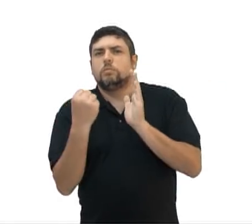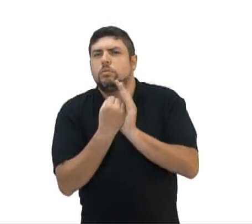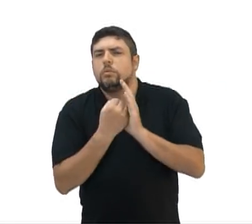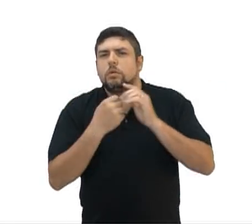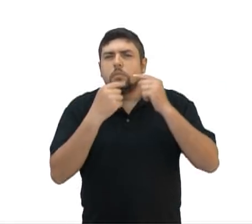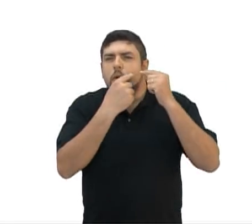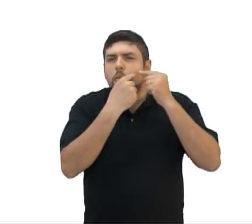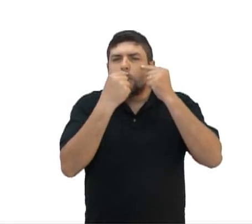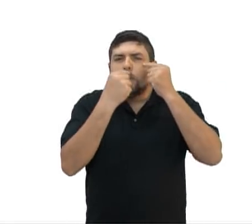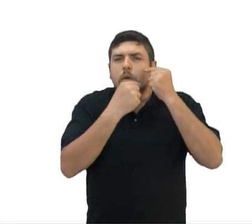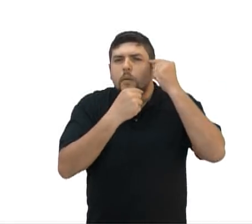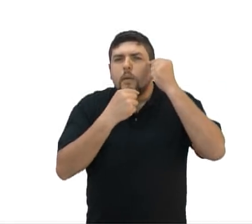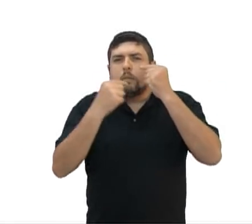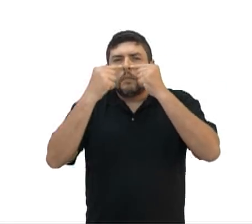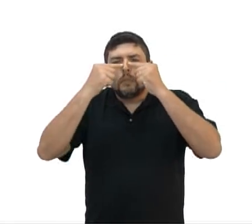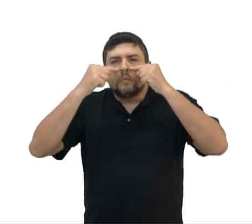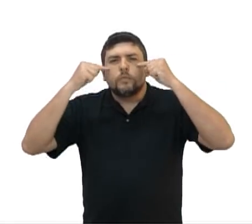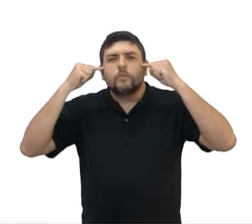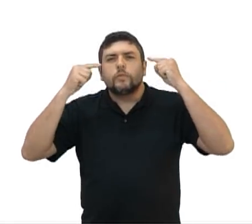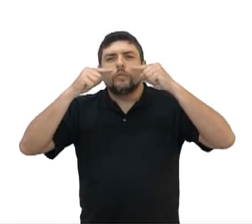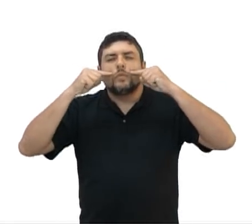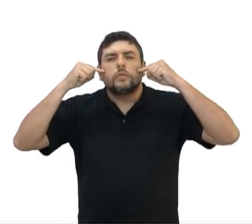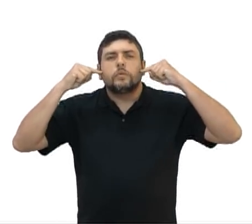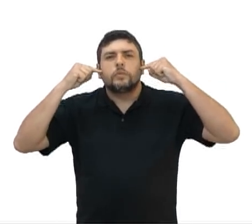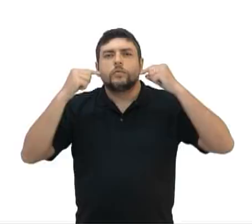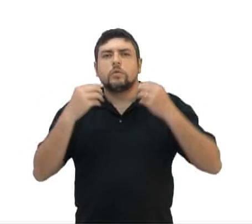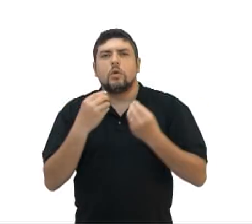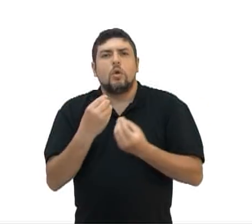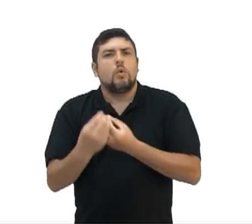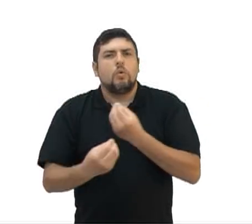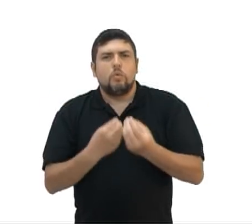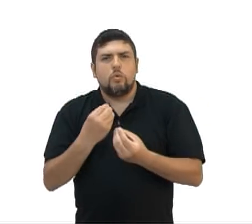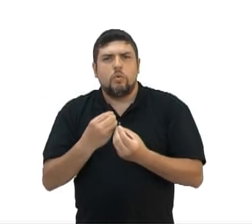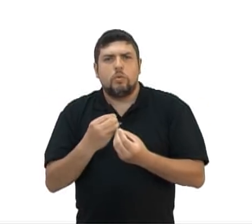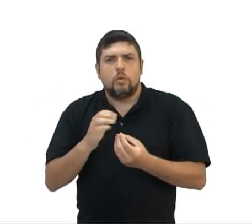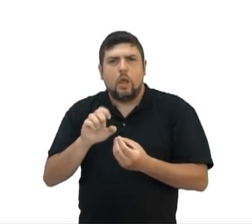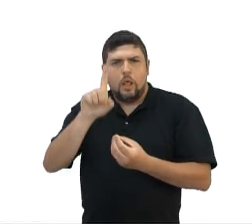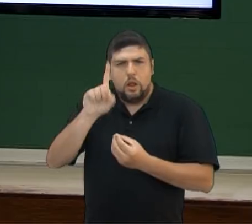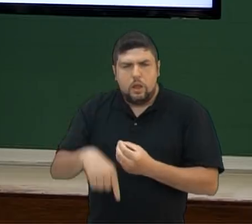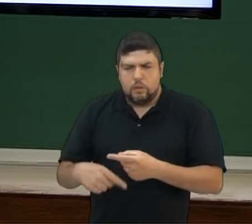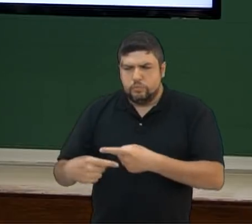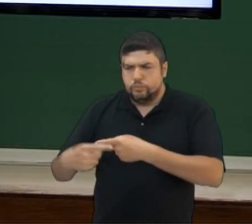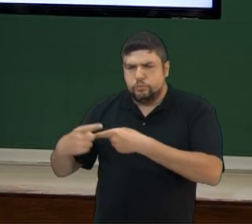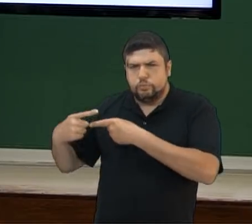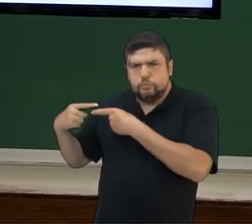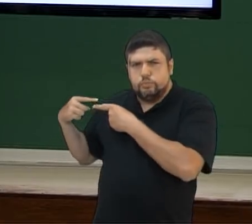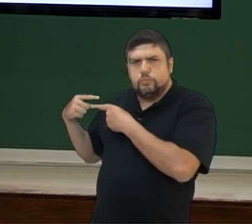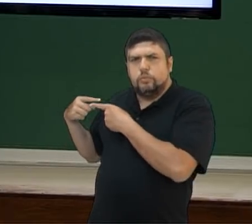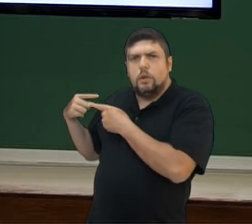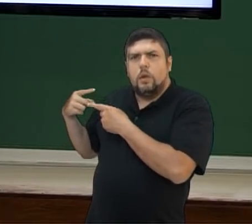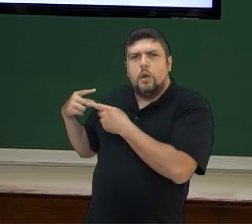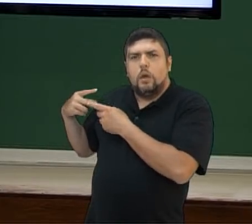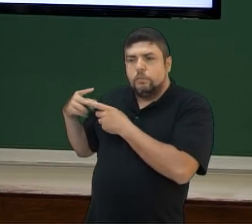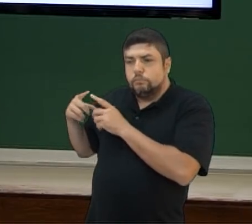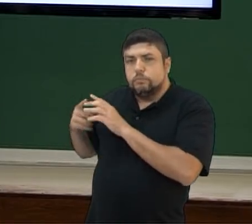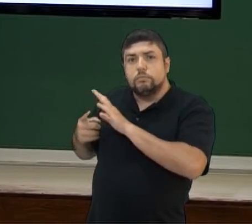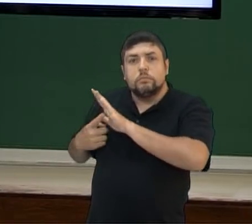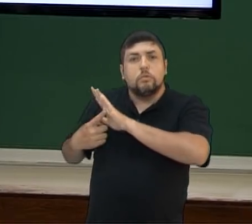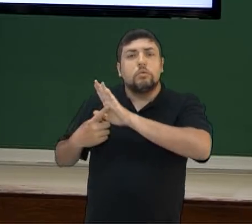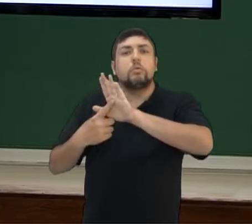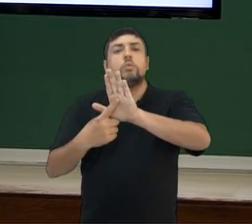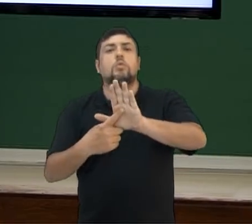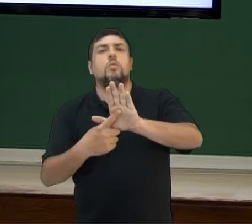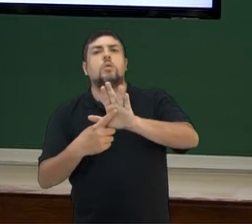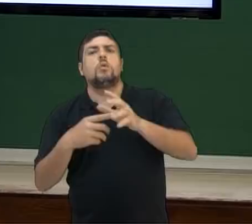funções, entre elas, descrever a história dos ancestrais, assim como nos indígenas e africanos, aquilo conta a história